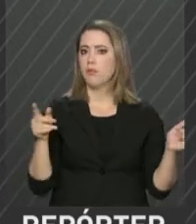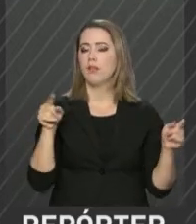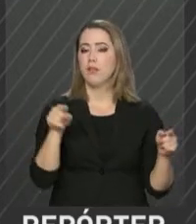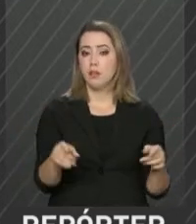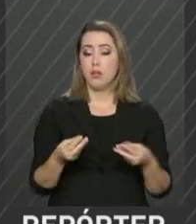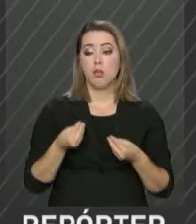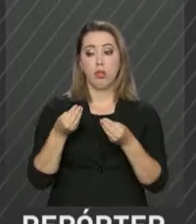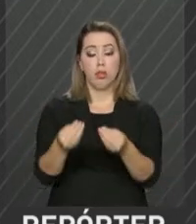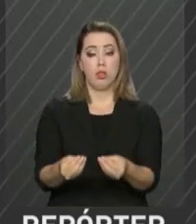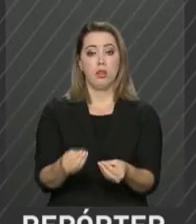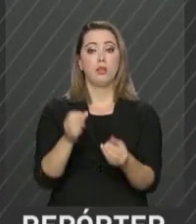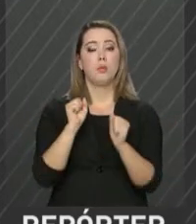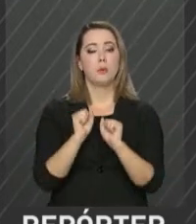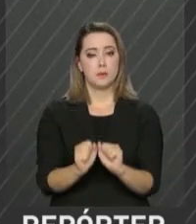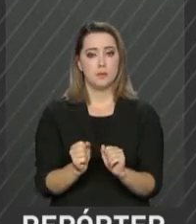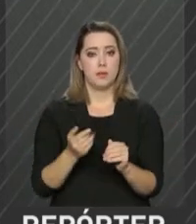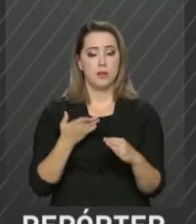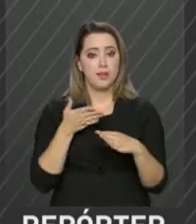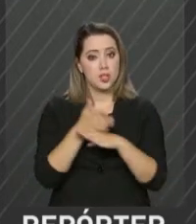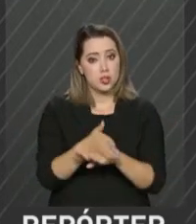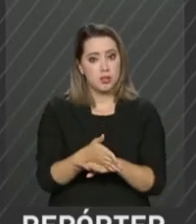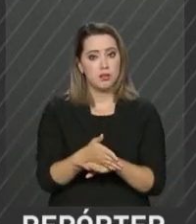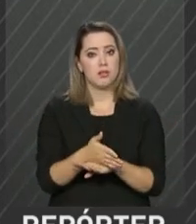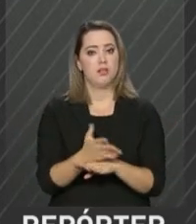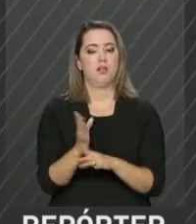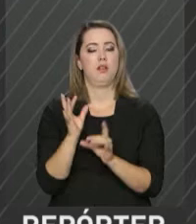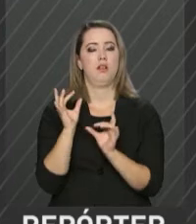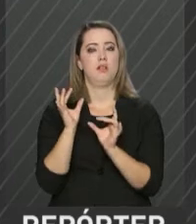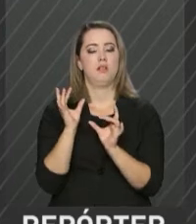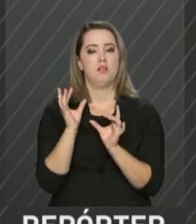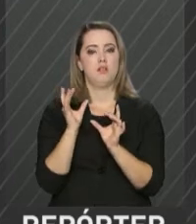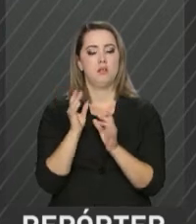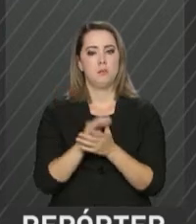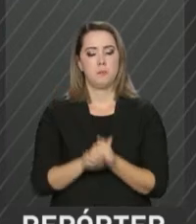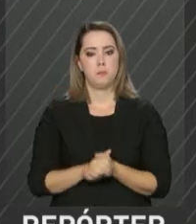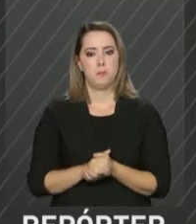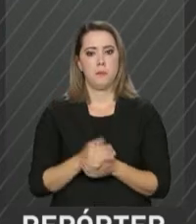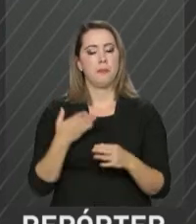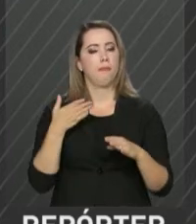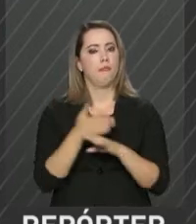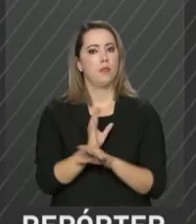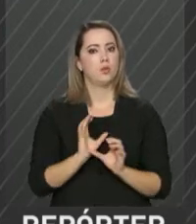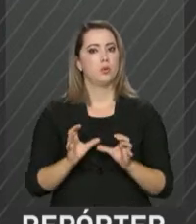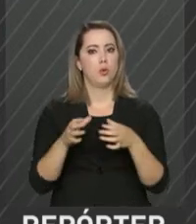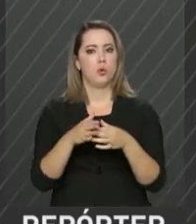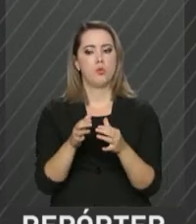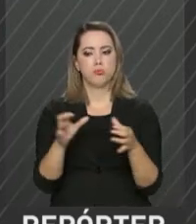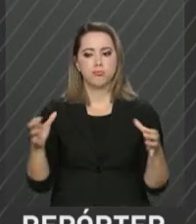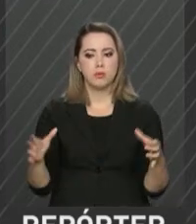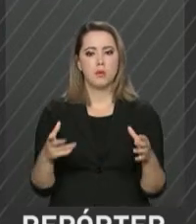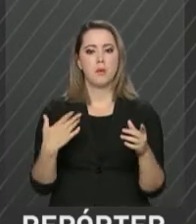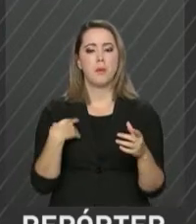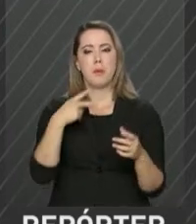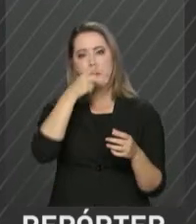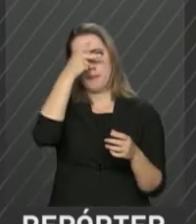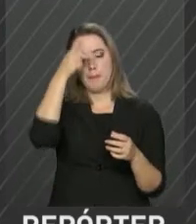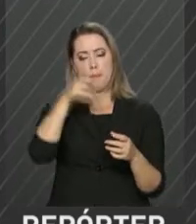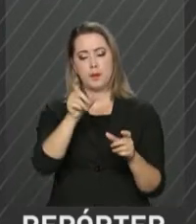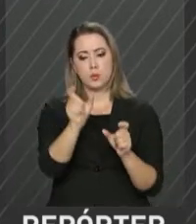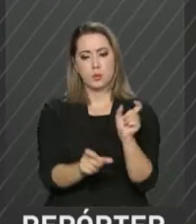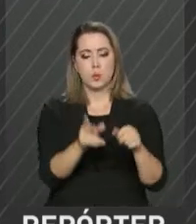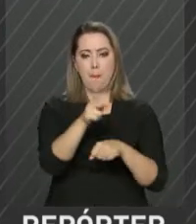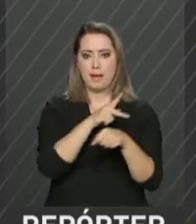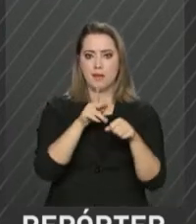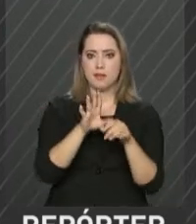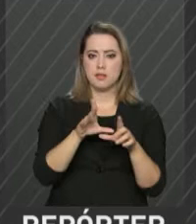acesso aos mercados de grande porte pelo sargento de maneira que empresas